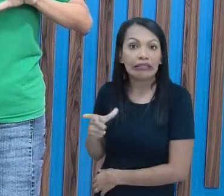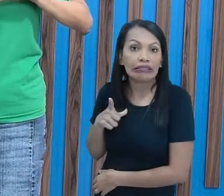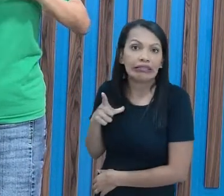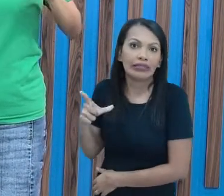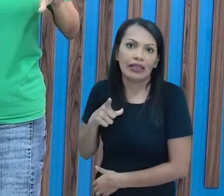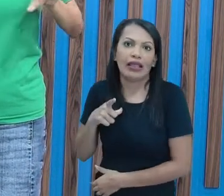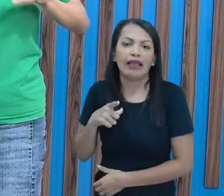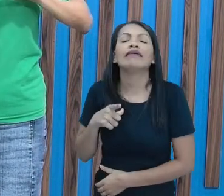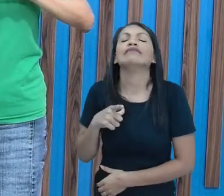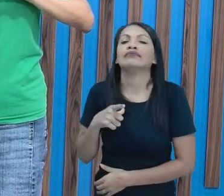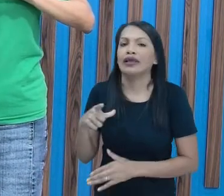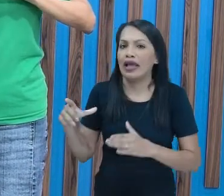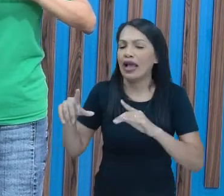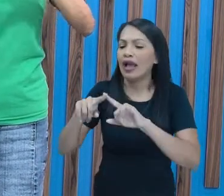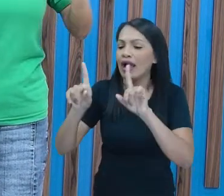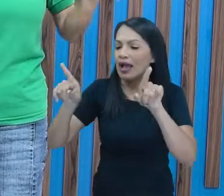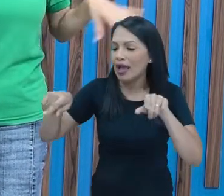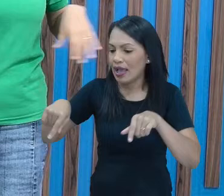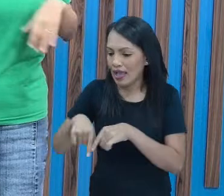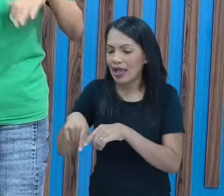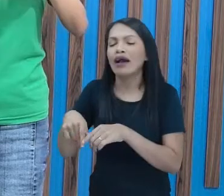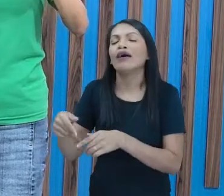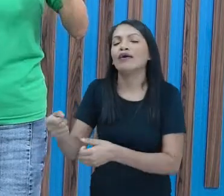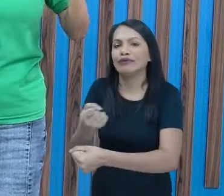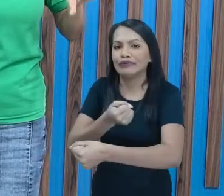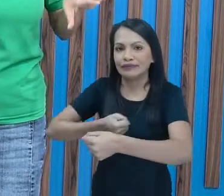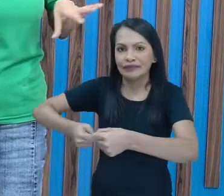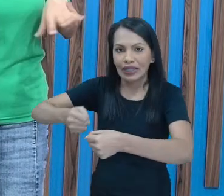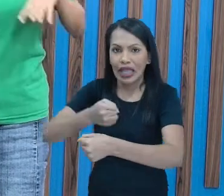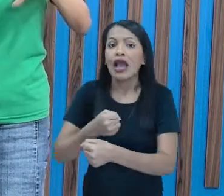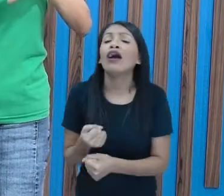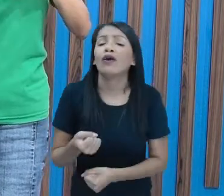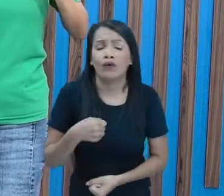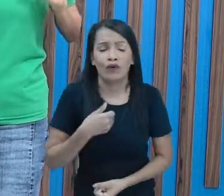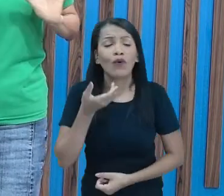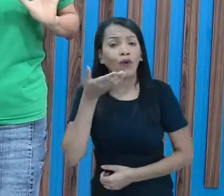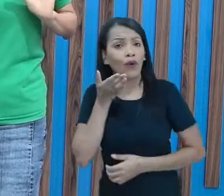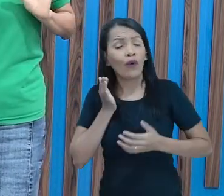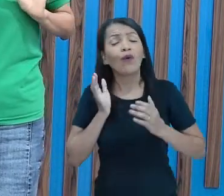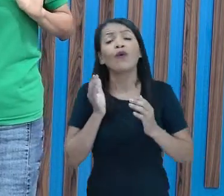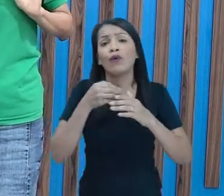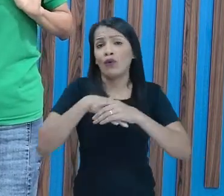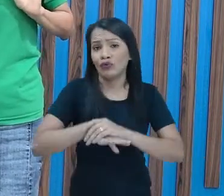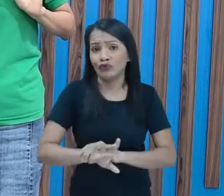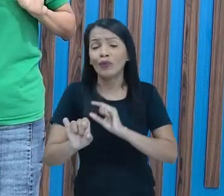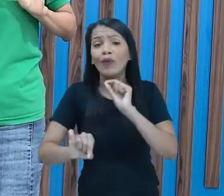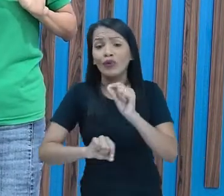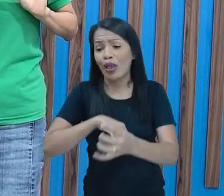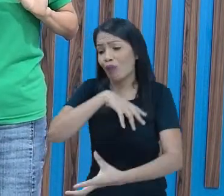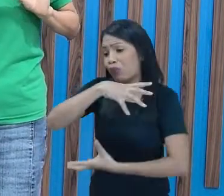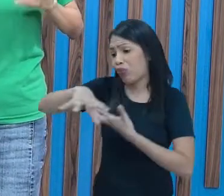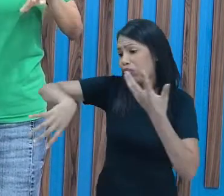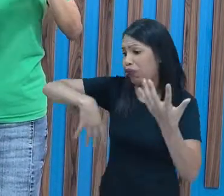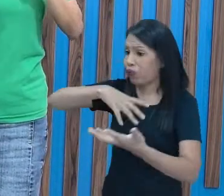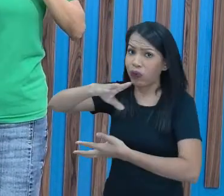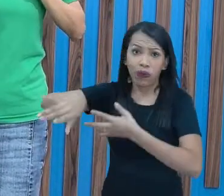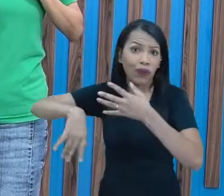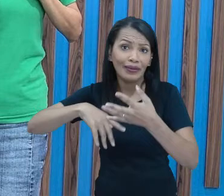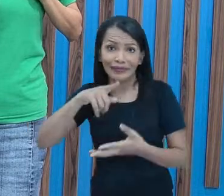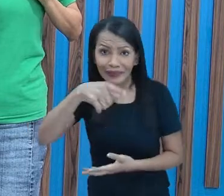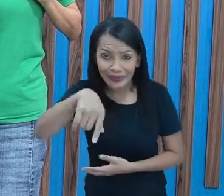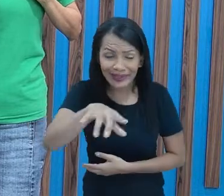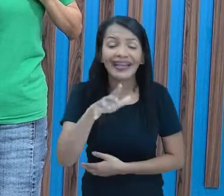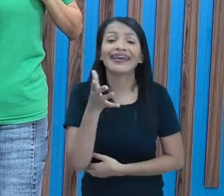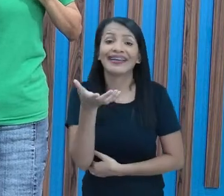Então, ele geralmente costuma derrubar tudo, esconder panela, fazer a maior bagunça na cozinha. Se você